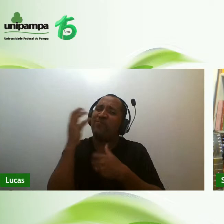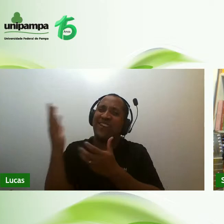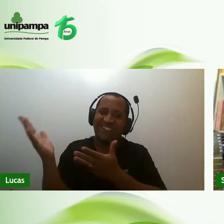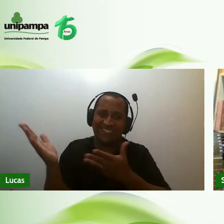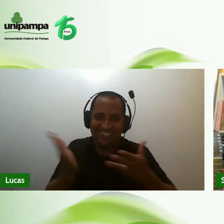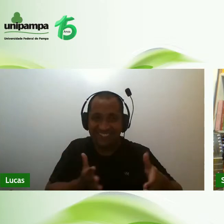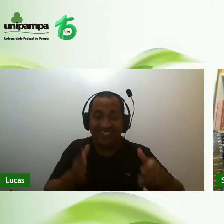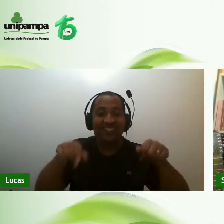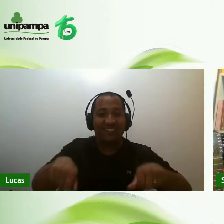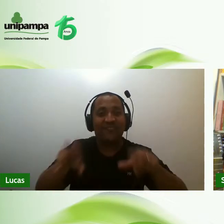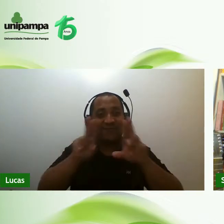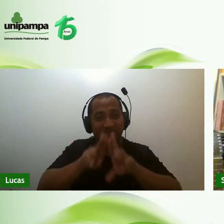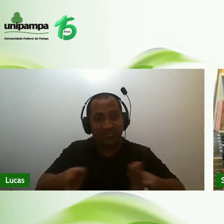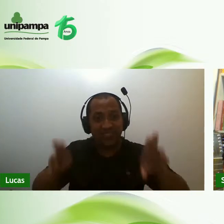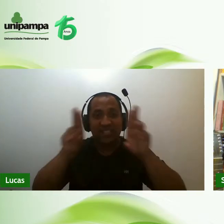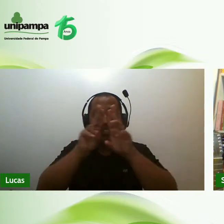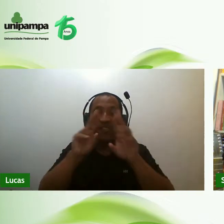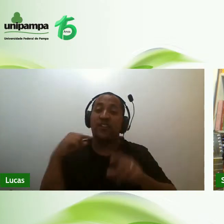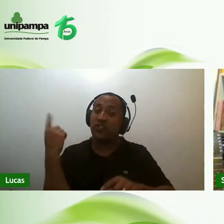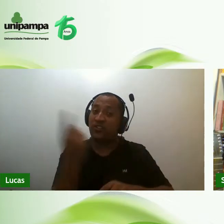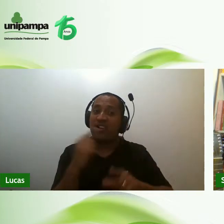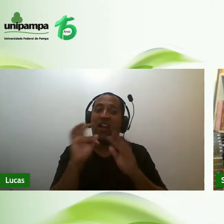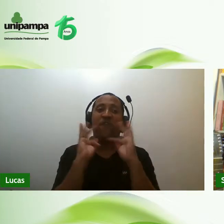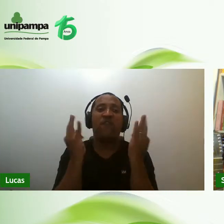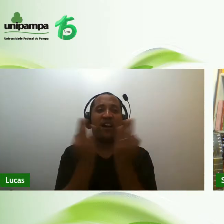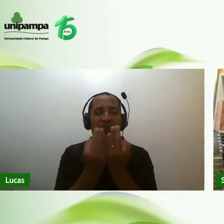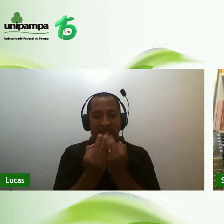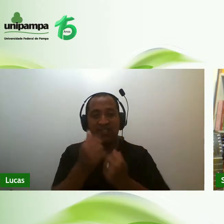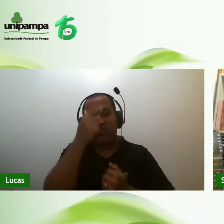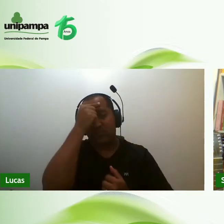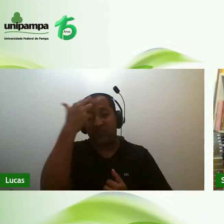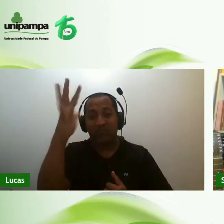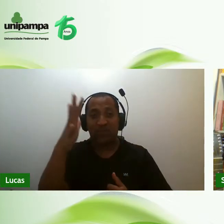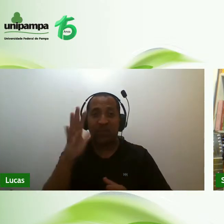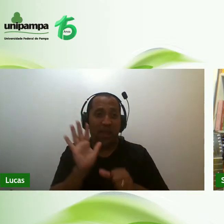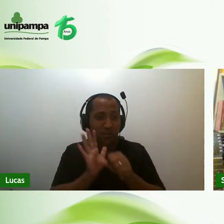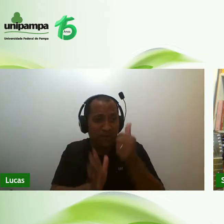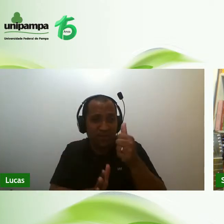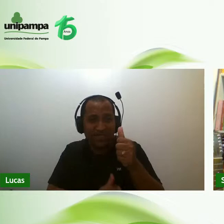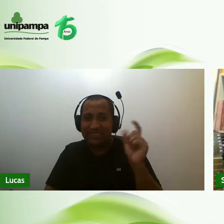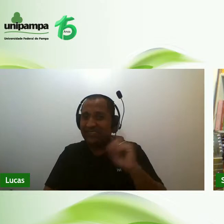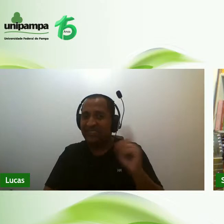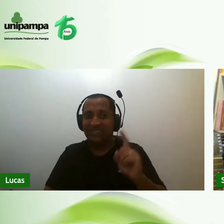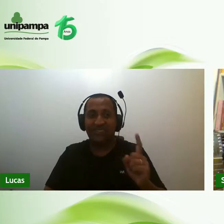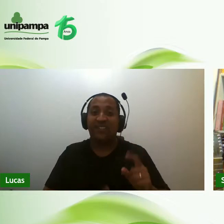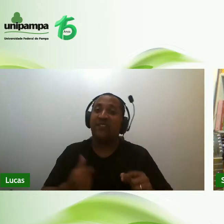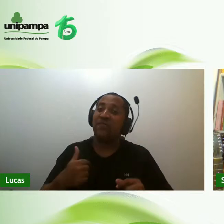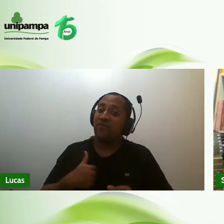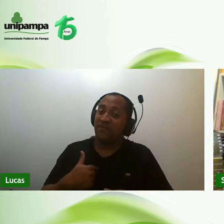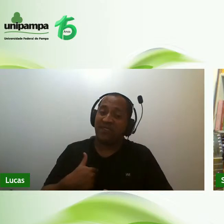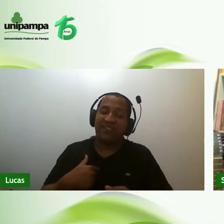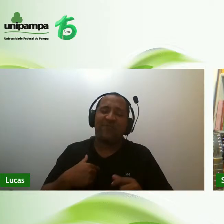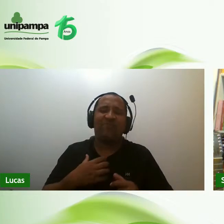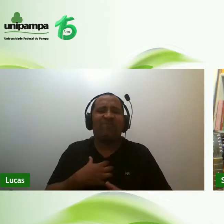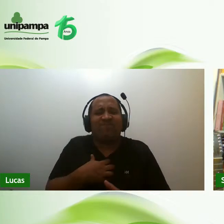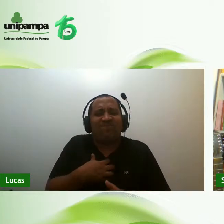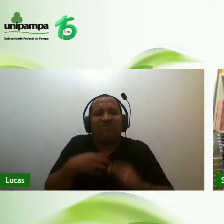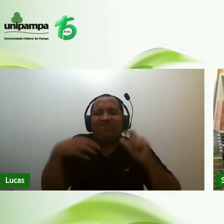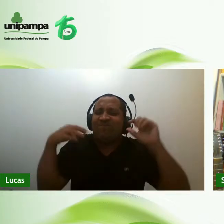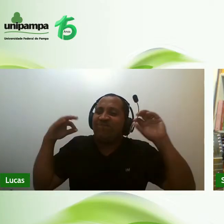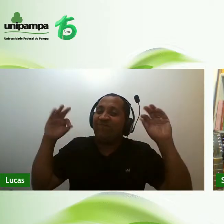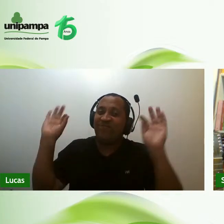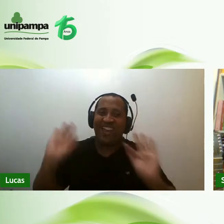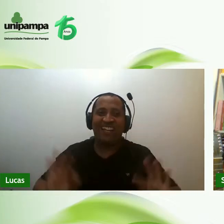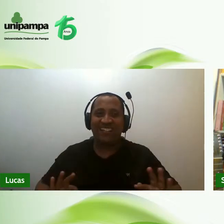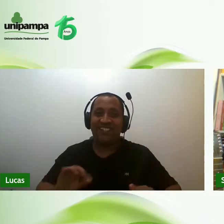esta universidade, a esta família Unipampa. Não é a primeira vez que tu estás aqui, né? E eu fico especialmente muito feliz de